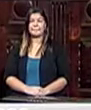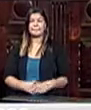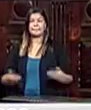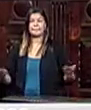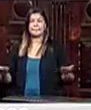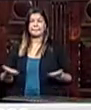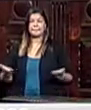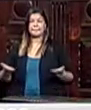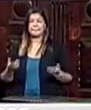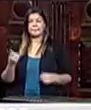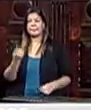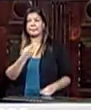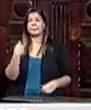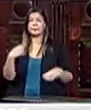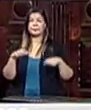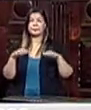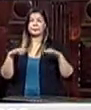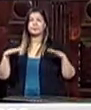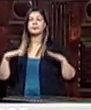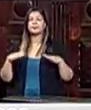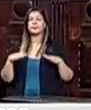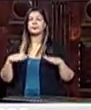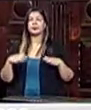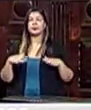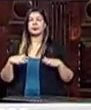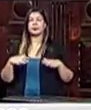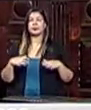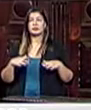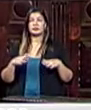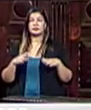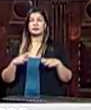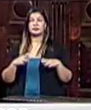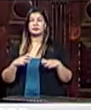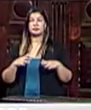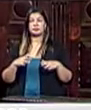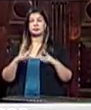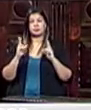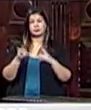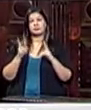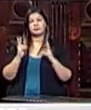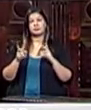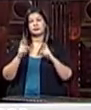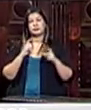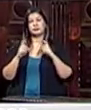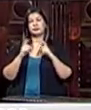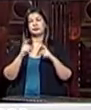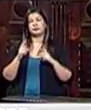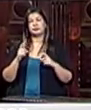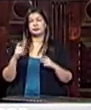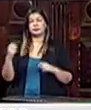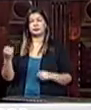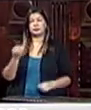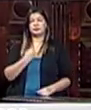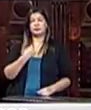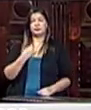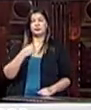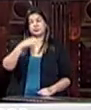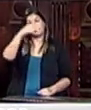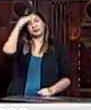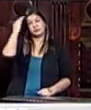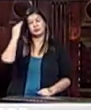estamos aqui no plenário, seguindo, com a nossa sessão, vem a notícia.